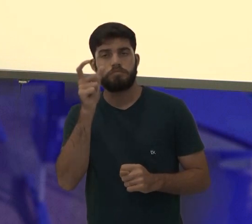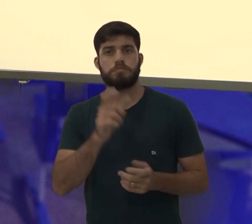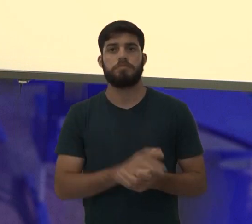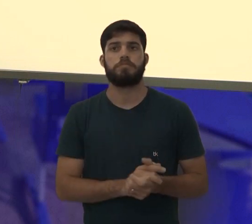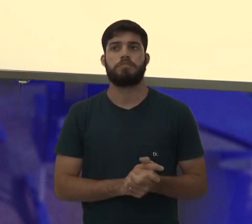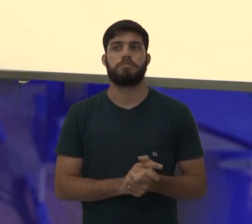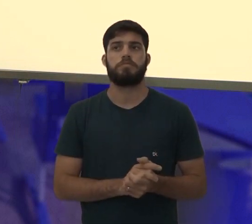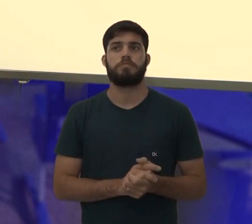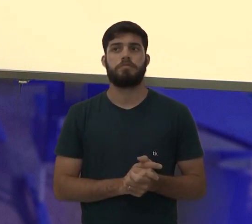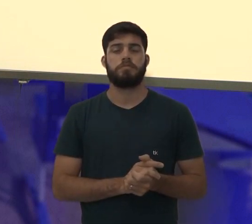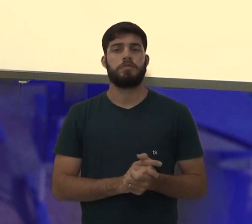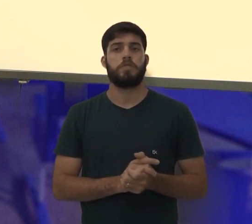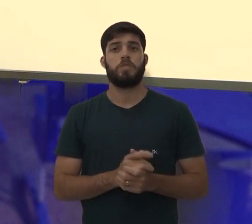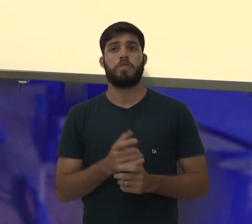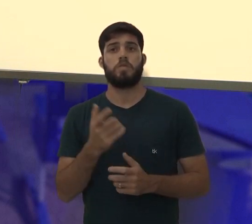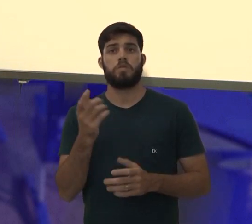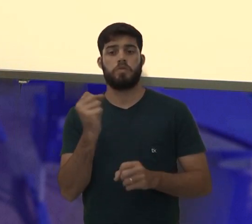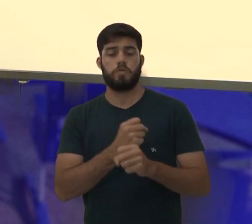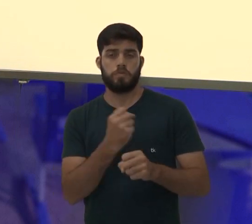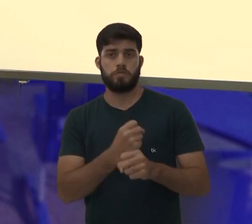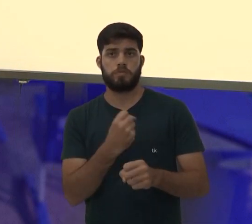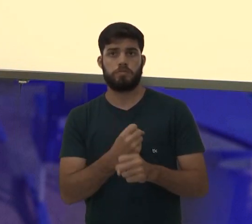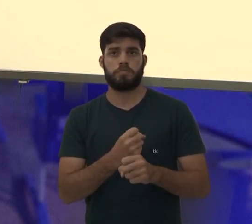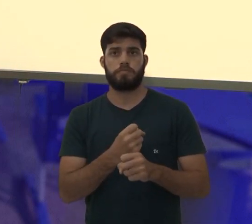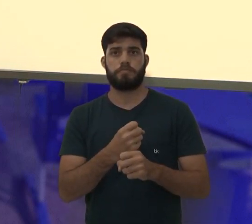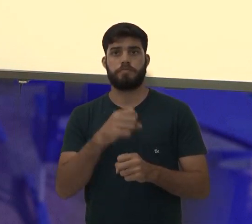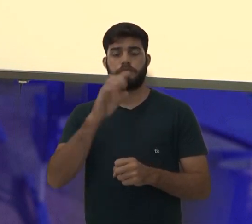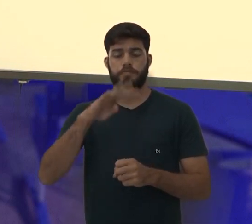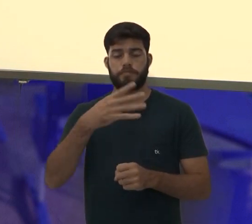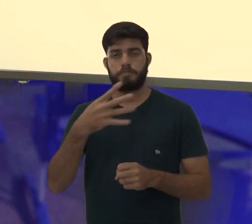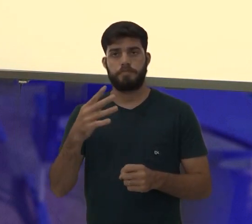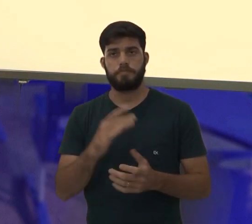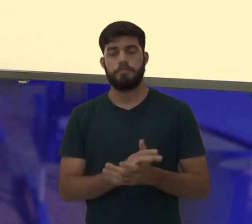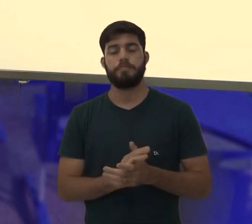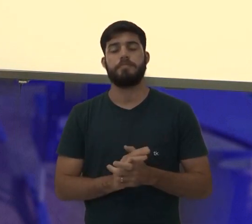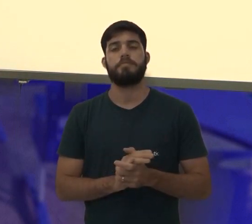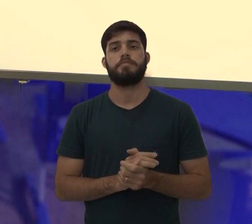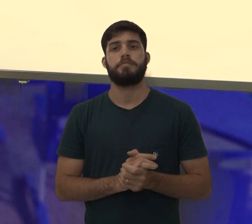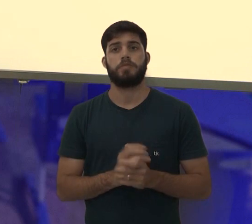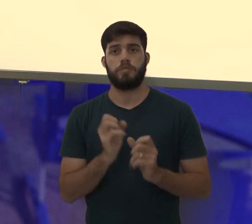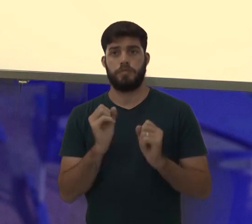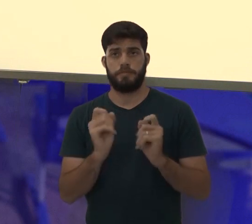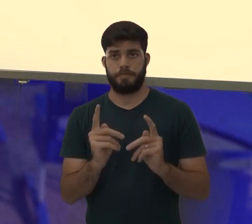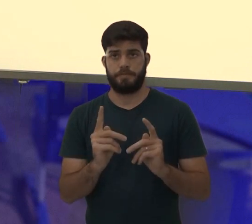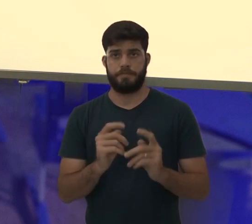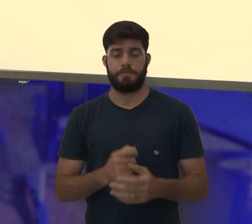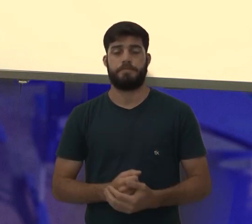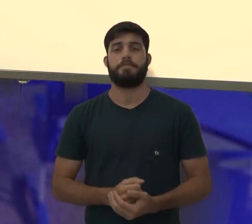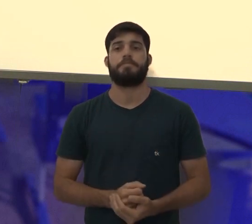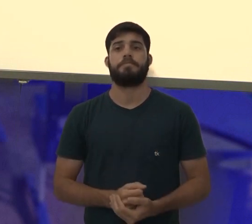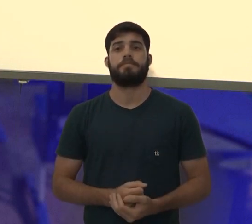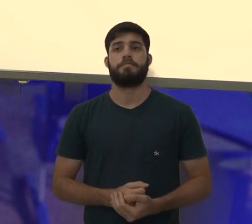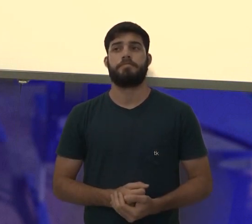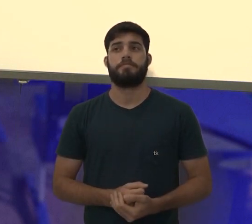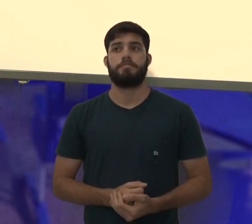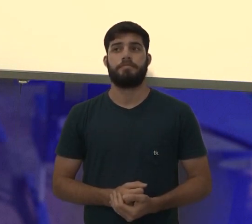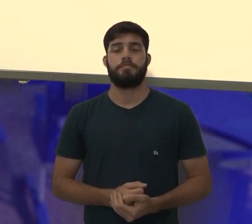exemplo é você construir uma tabela com um número diferente e resolvê-la, certo?